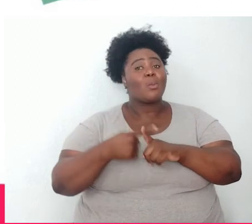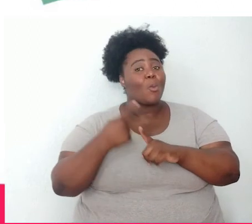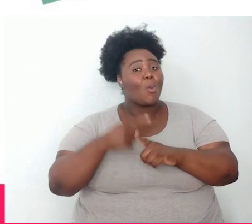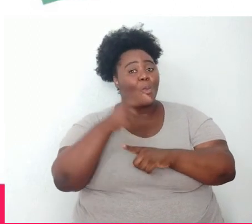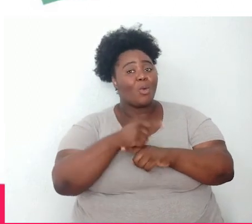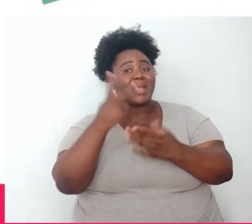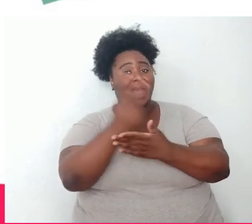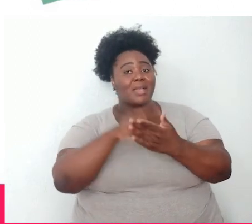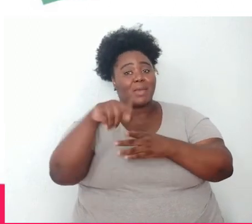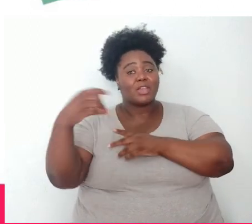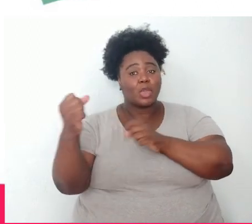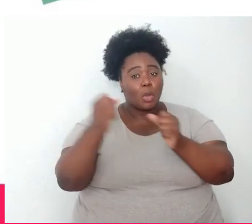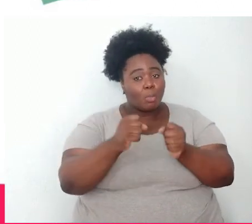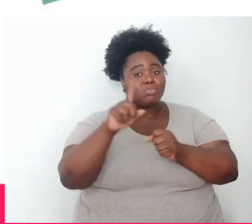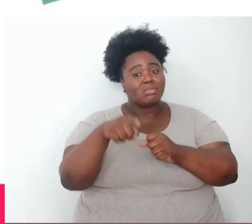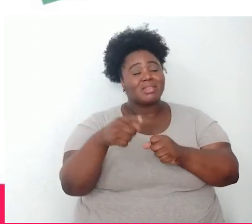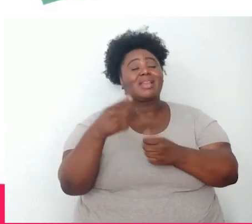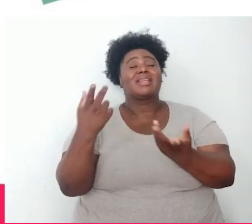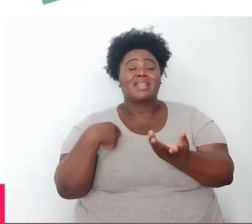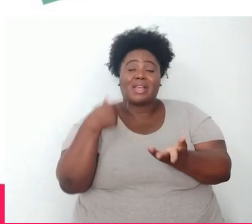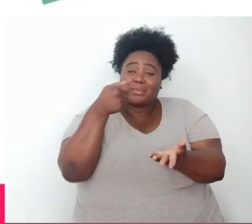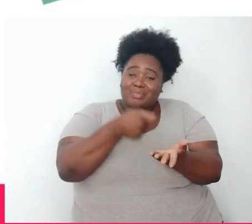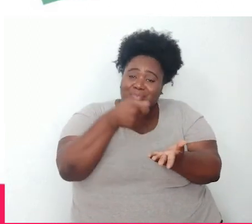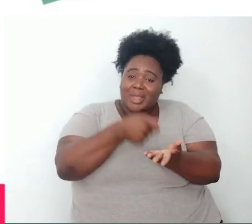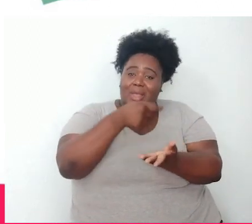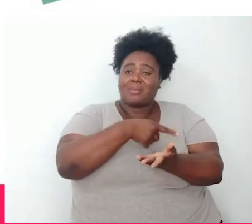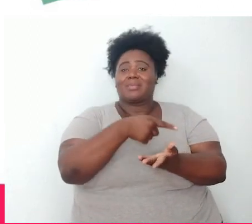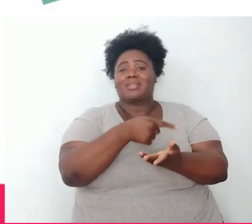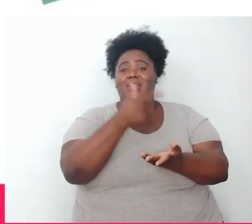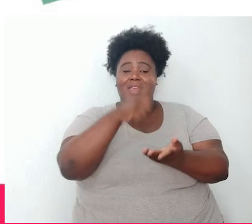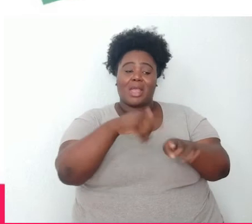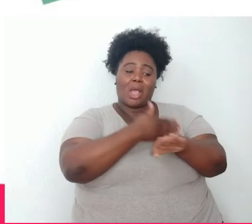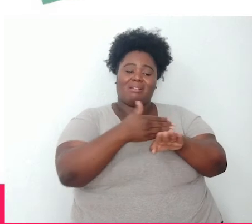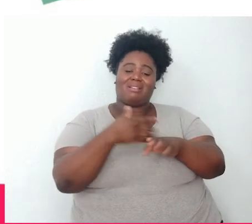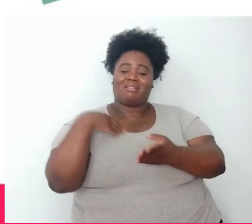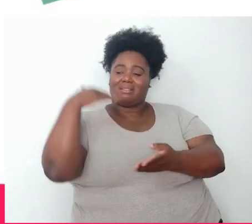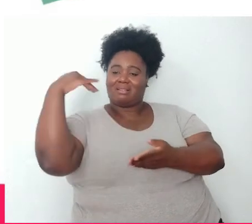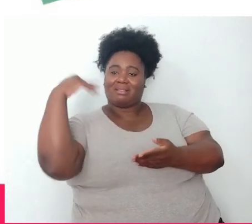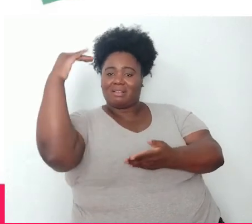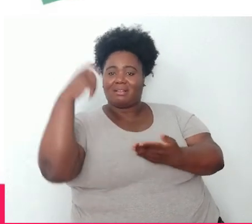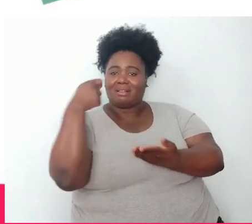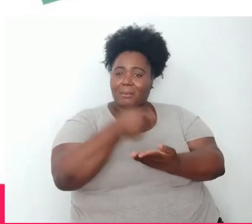porque a imagem é um poder que ainda vem sendo impondo a partir de uma perspectiva branca.